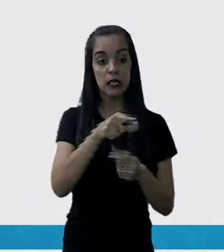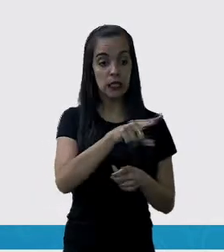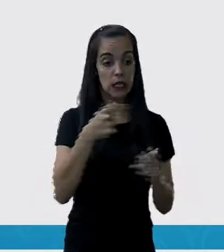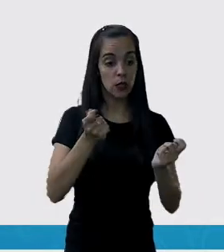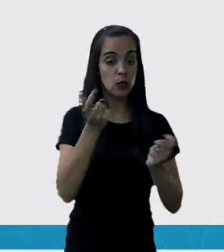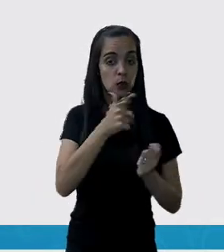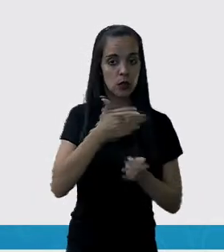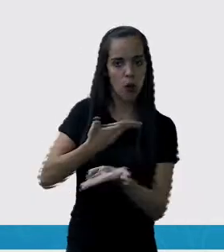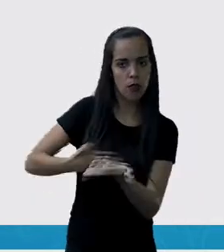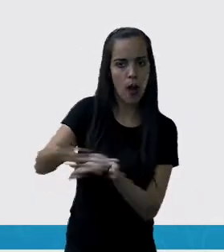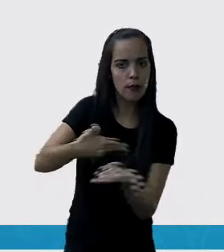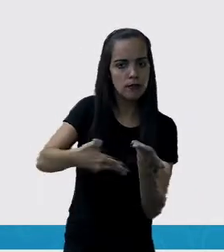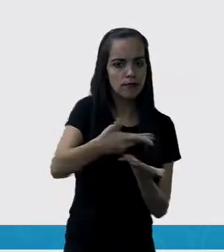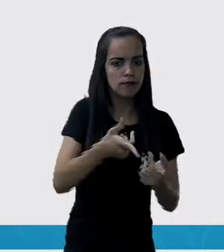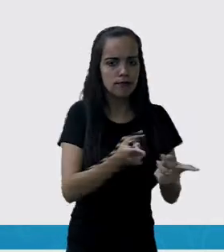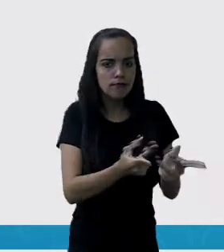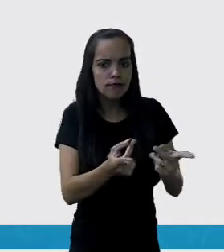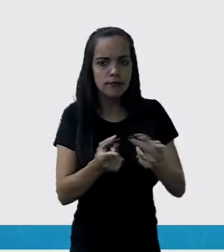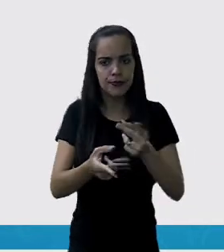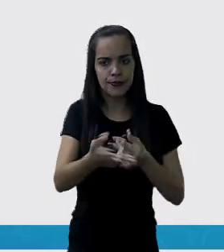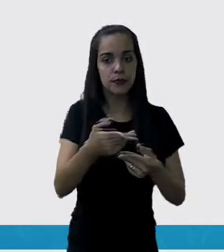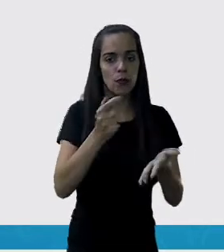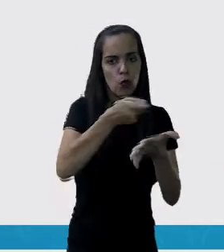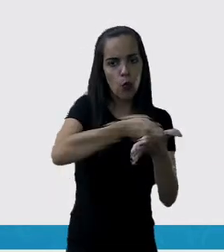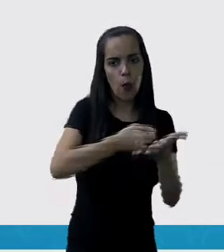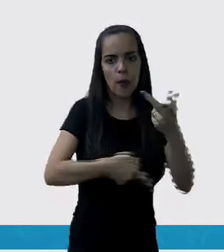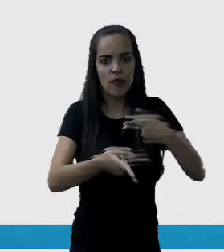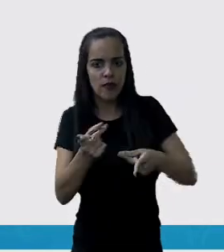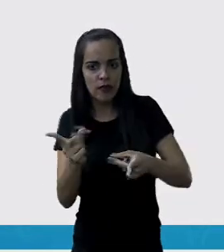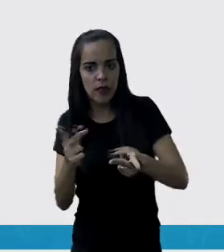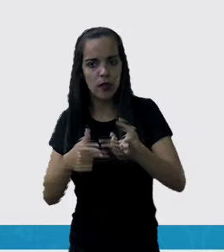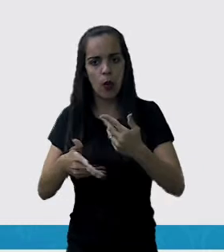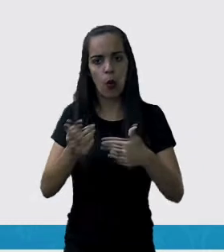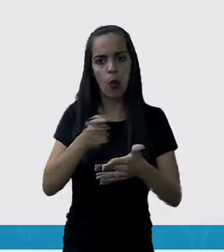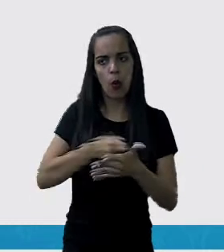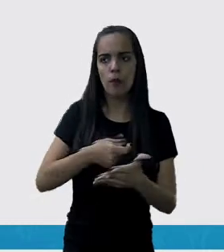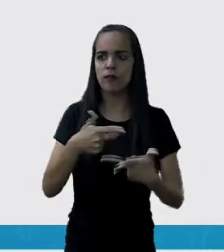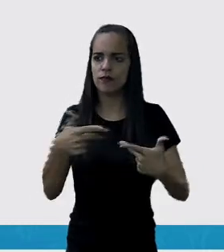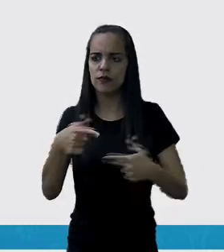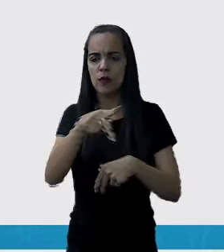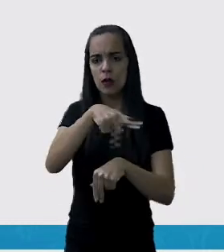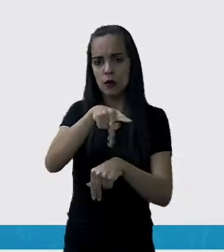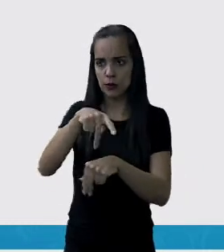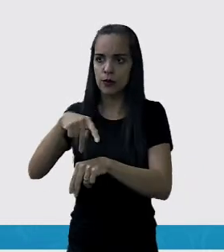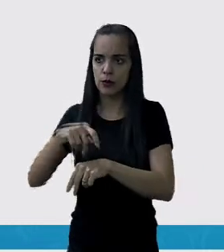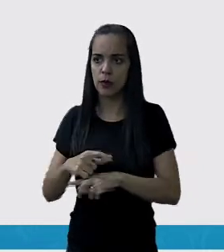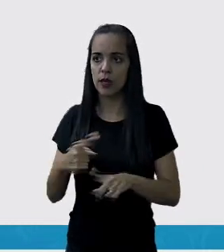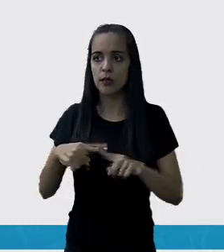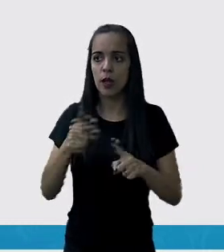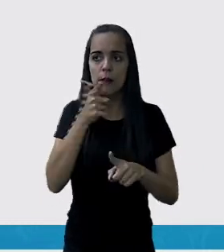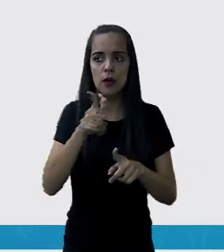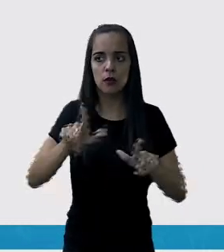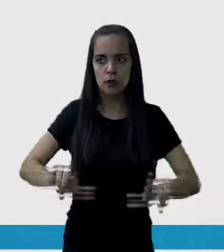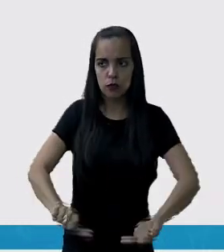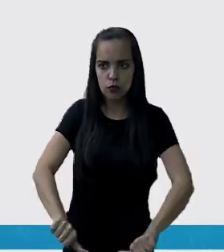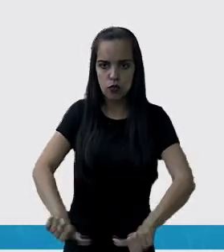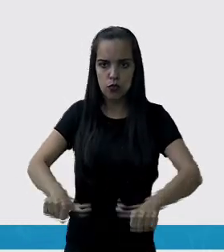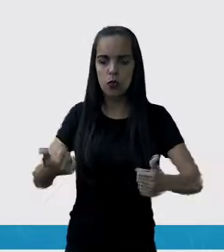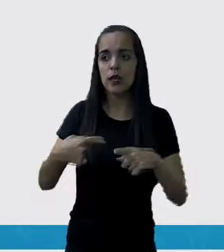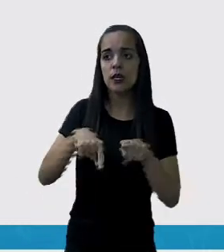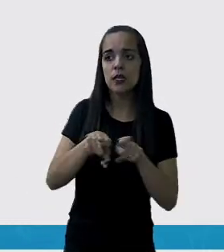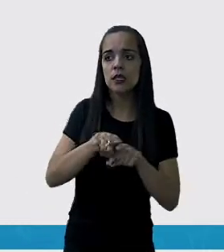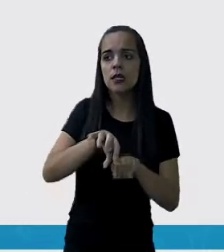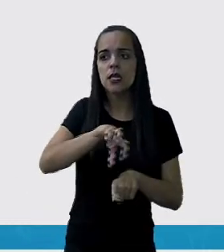comercializado entre esses países sem taxa de alfândega, sem impostos